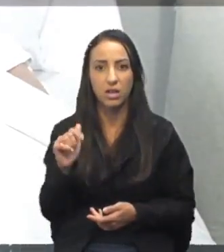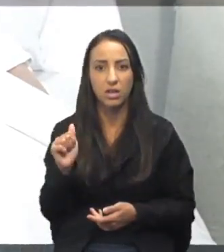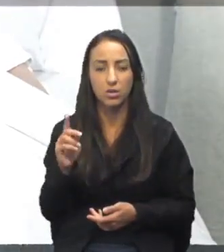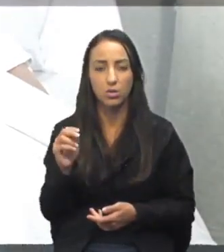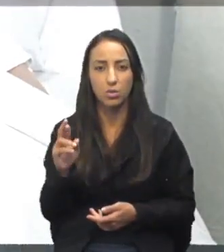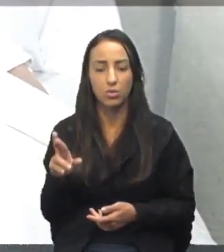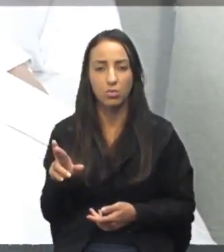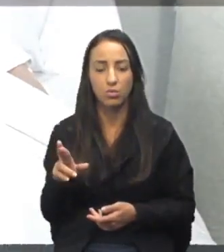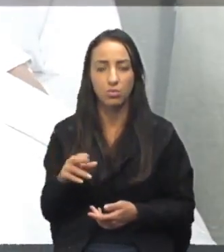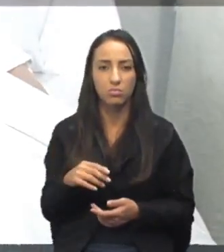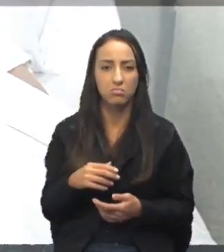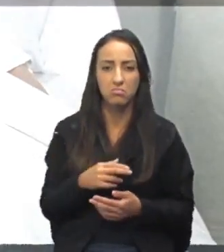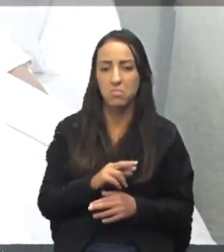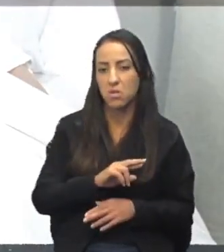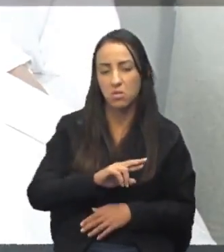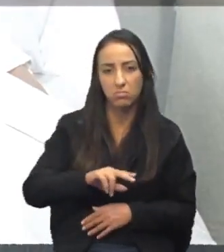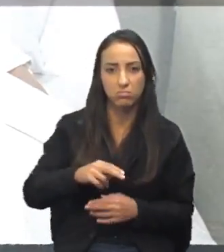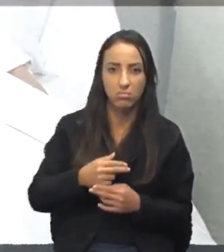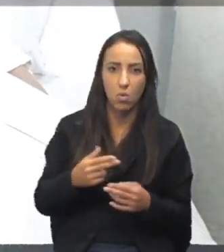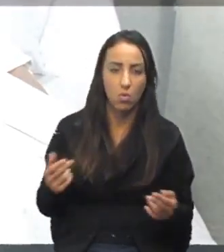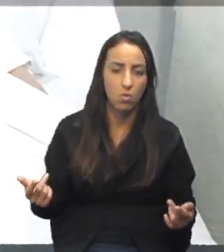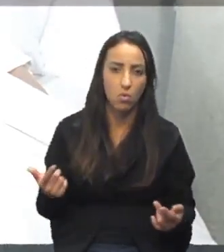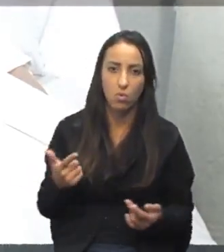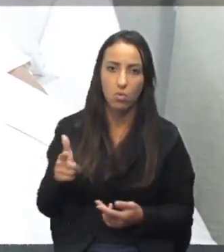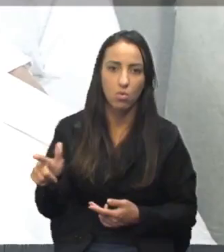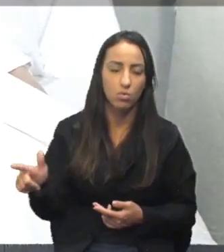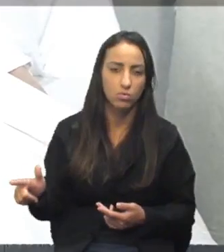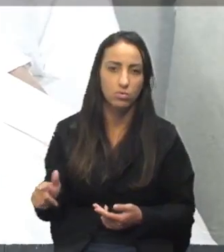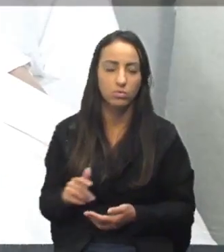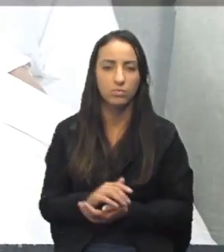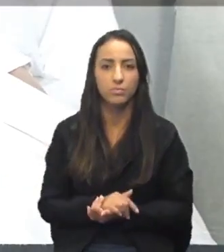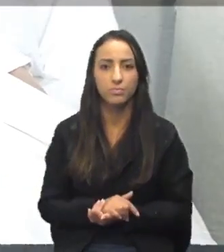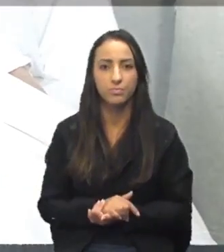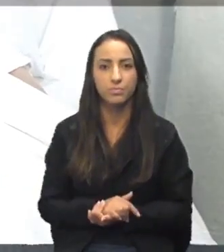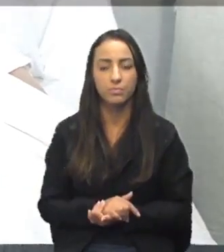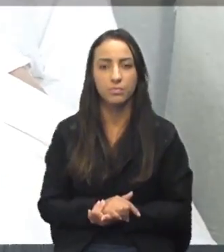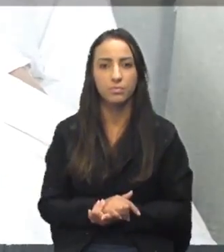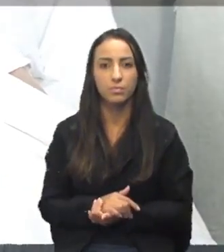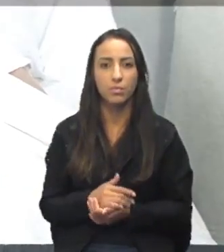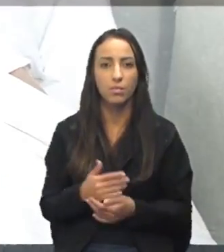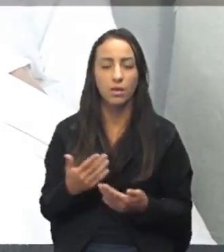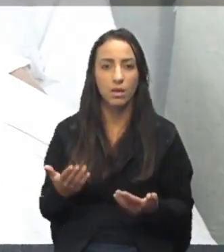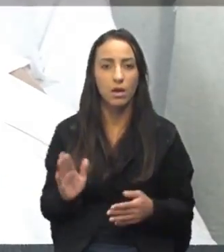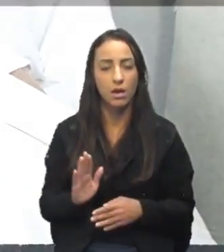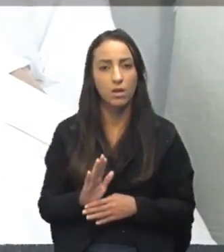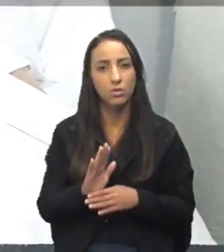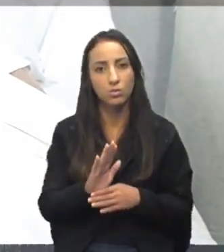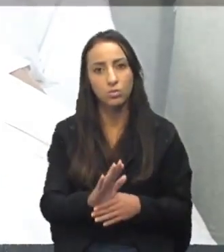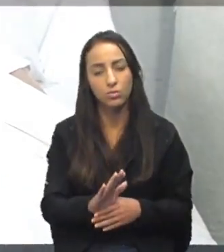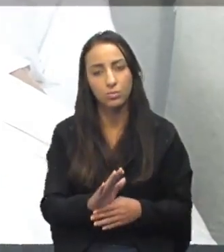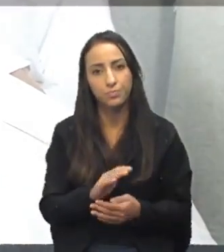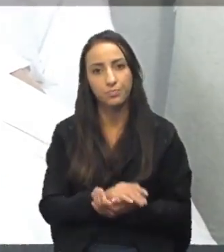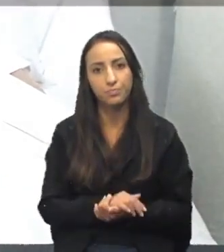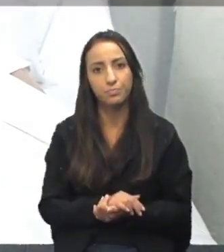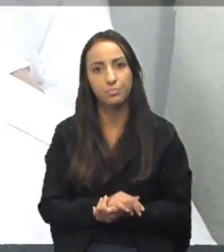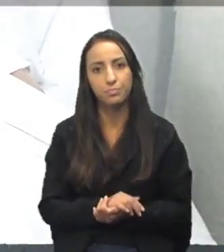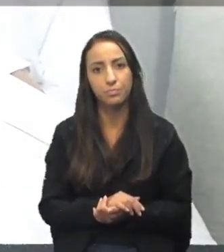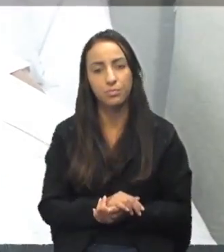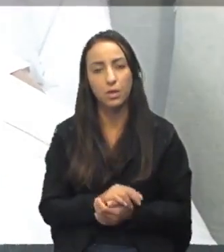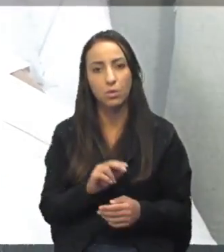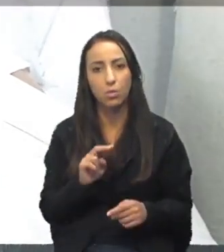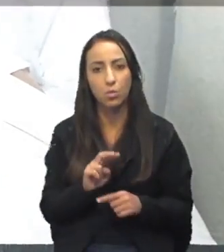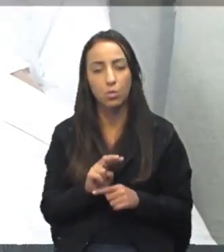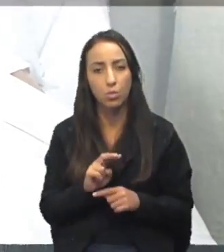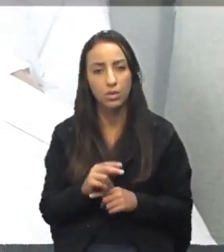mecânico, dentre outros equipamentos que serviram de suporte para a manutenção da